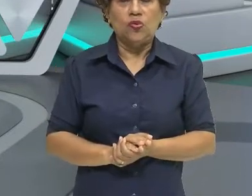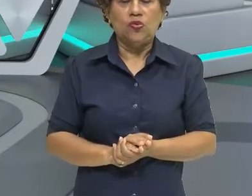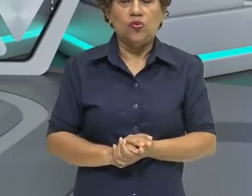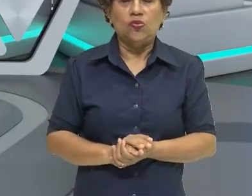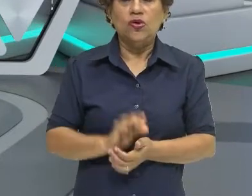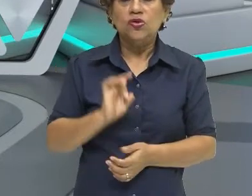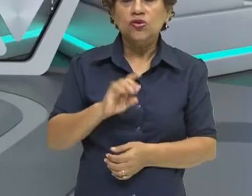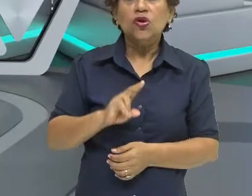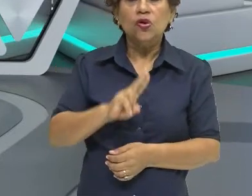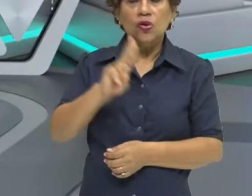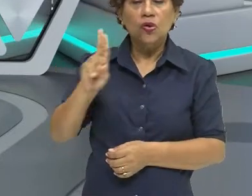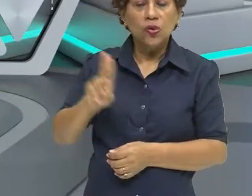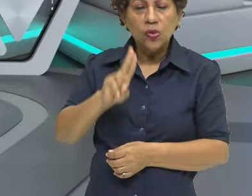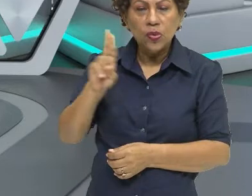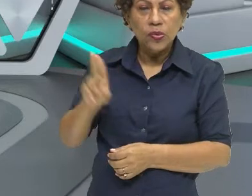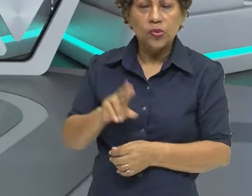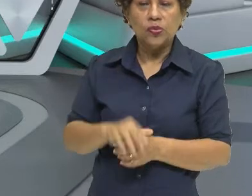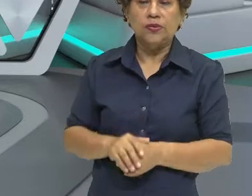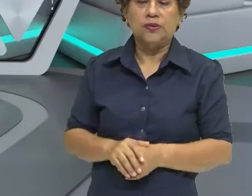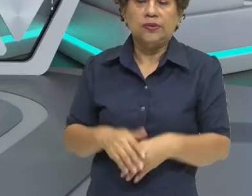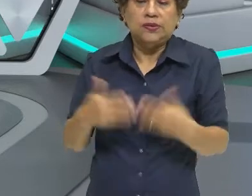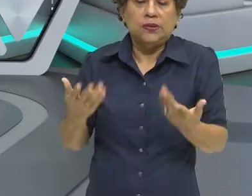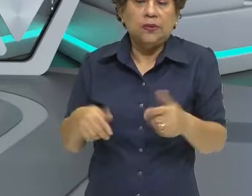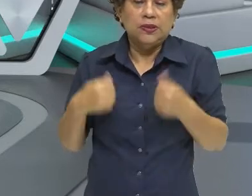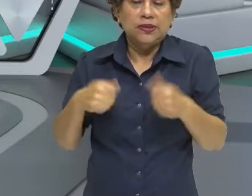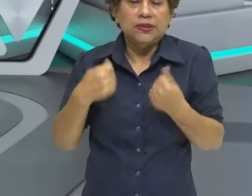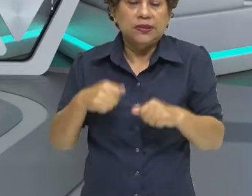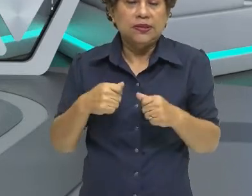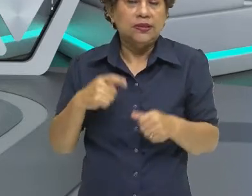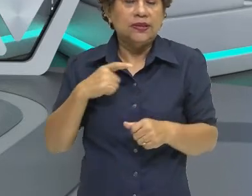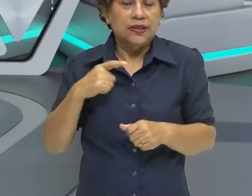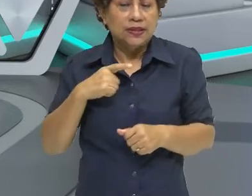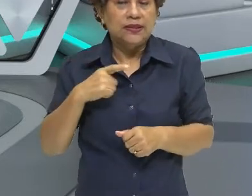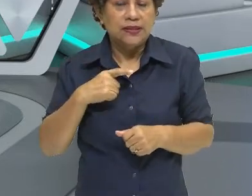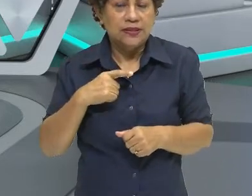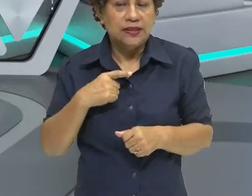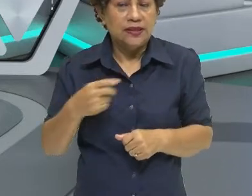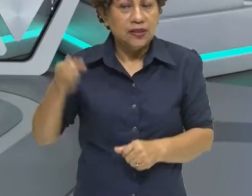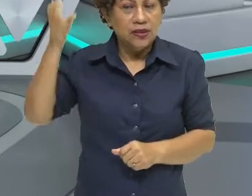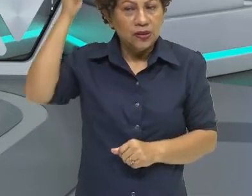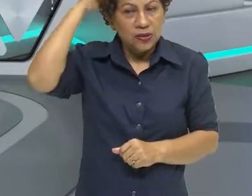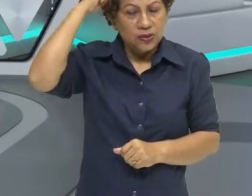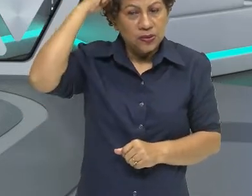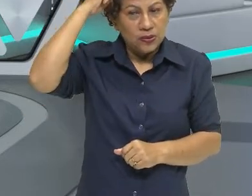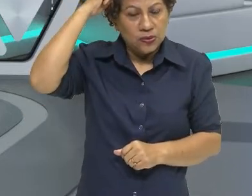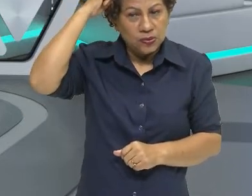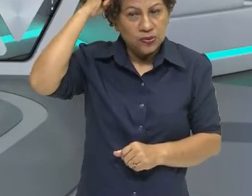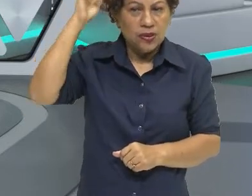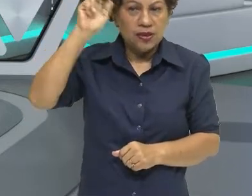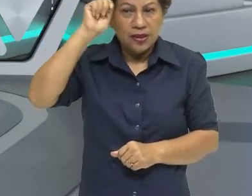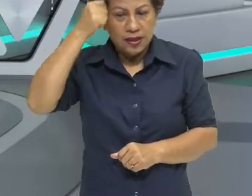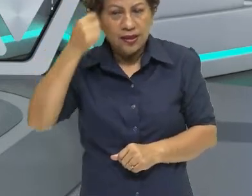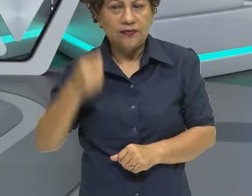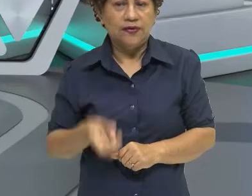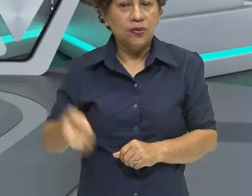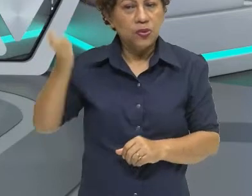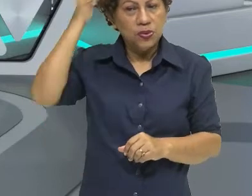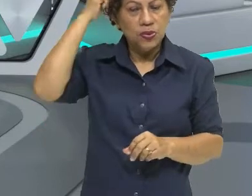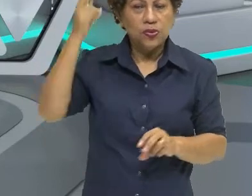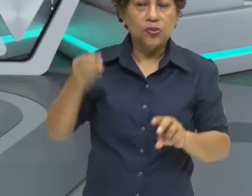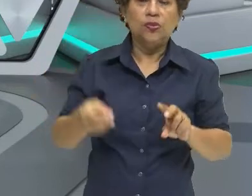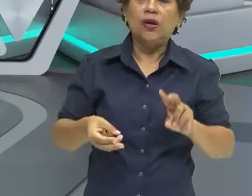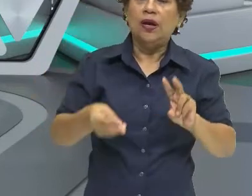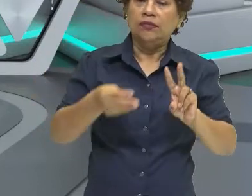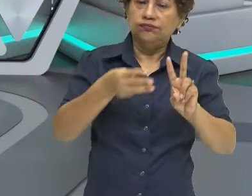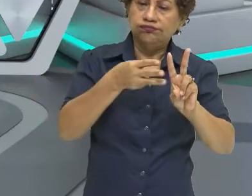ter muito cuidado. Cultura indígena, cultura africana, que tem os seus, principalmente questão de cabelo,